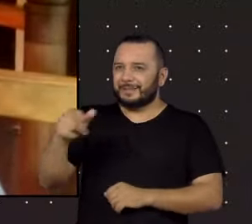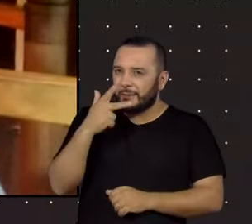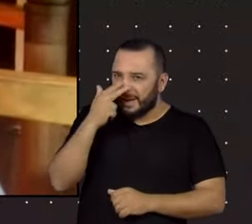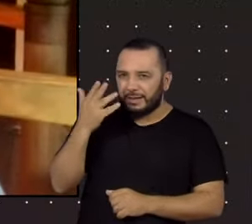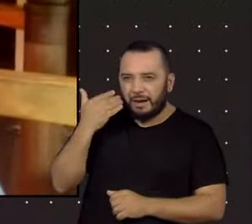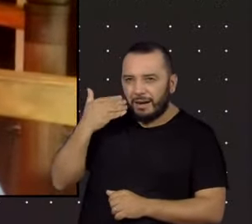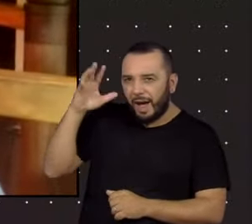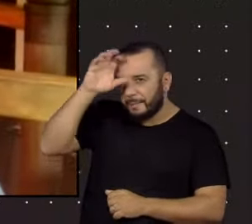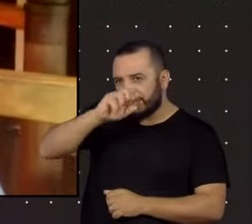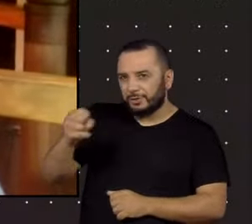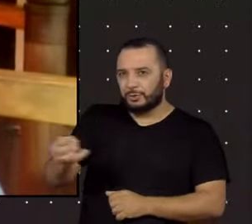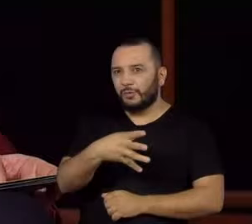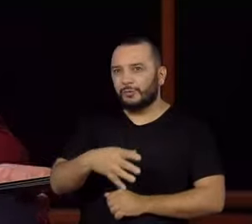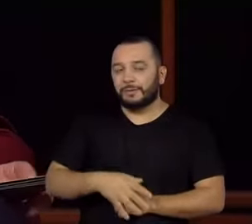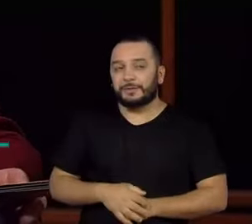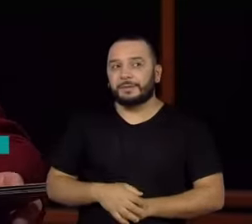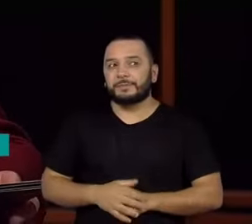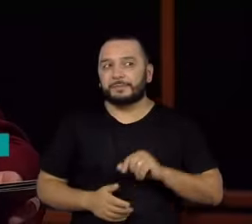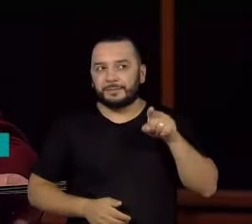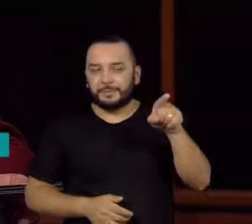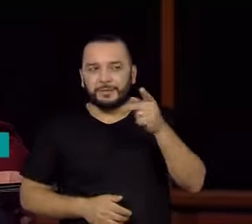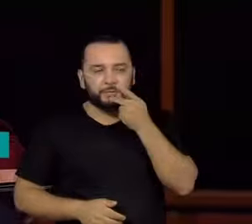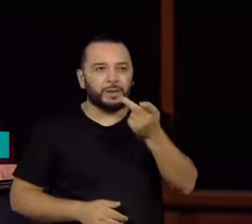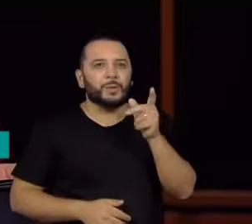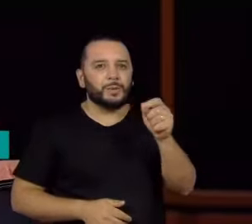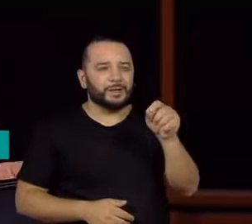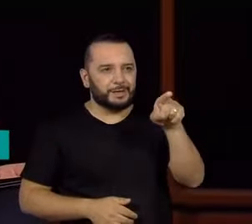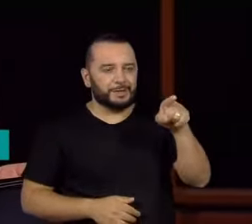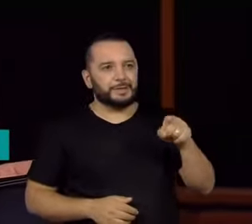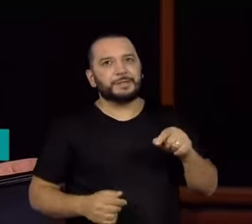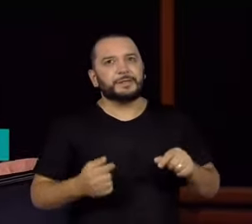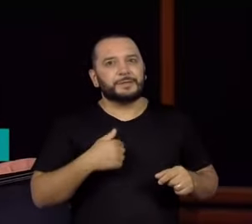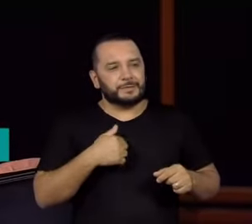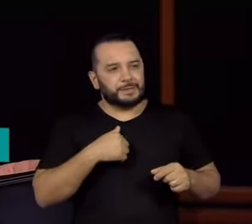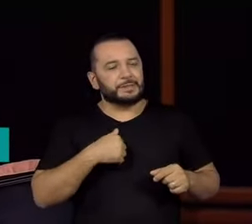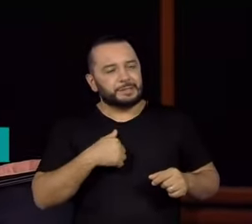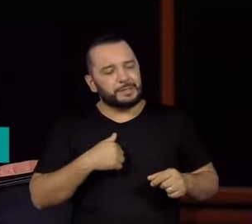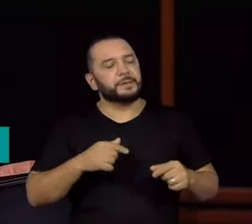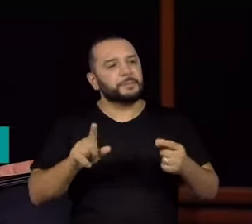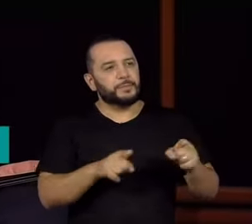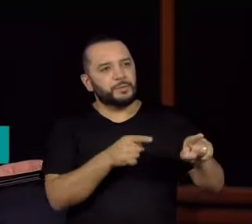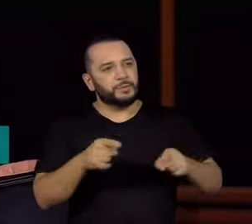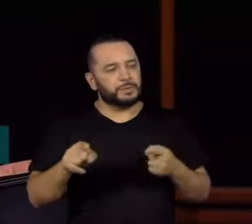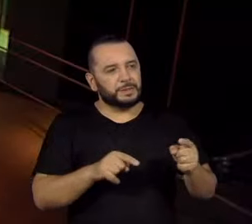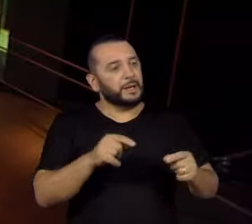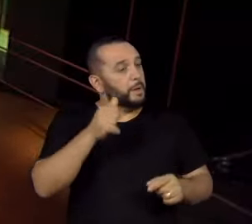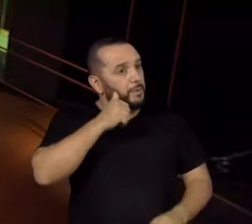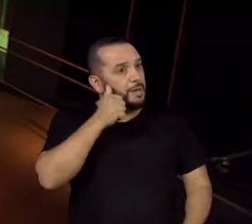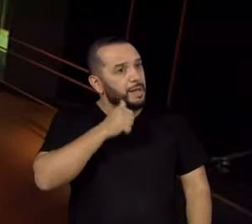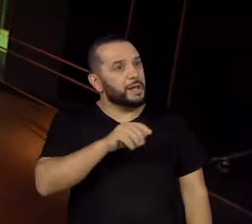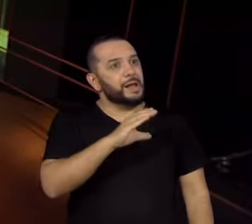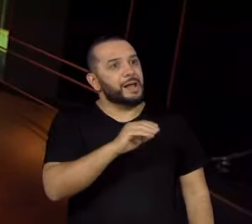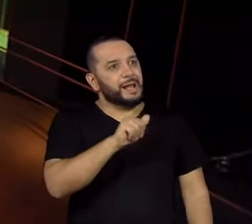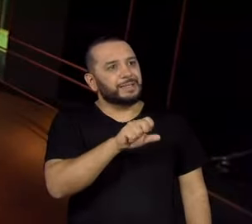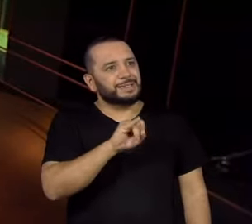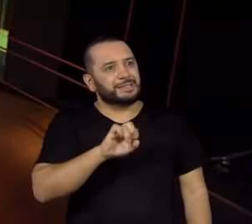novo. Agora, você mencionou aí a trilha que você compôs para uma peça da Cacilda Becker. Isso devia ser proibido,